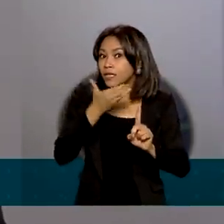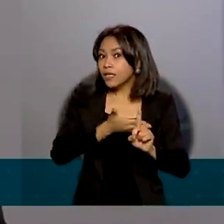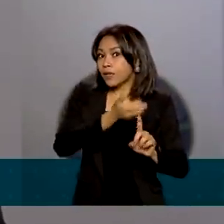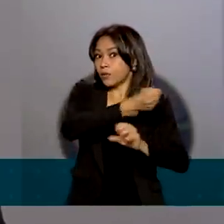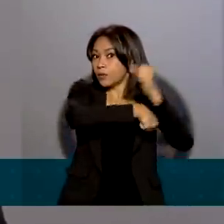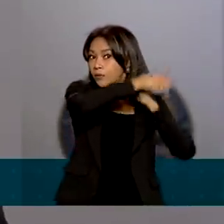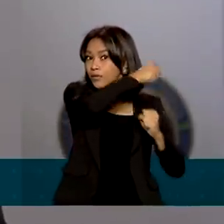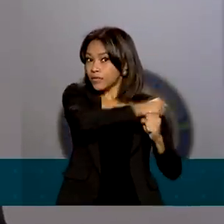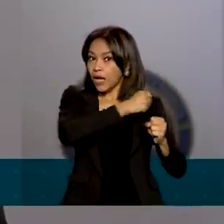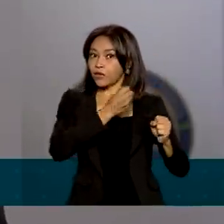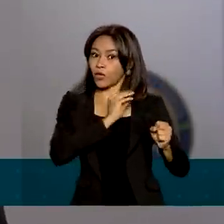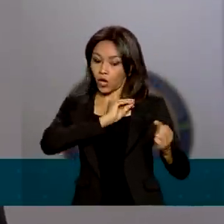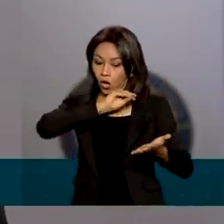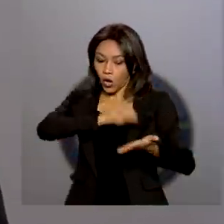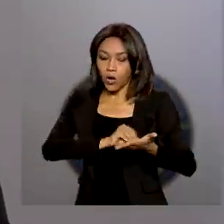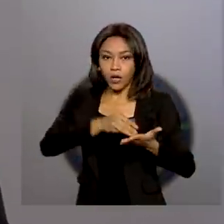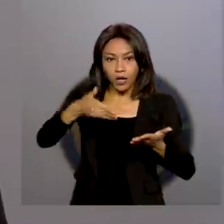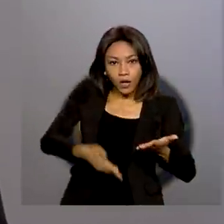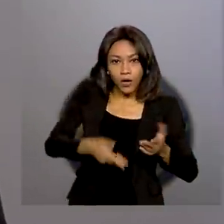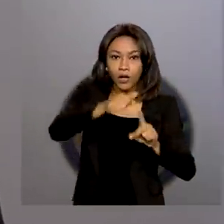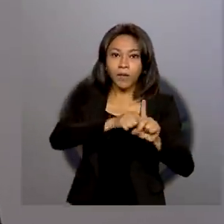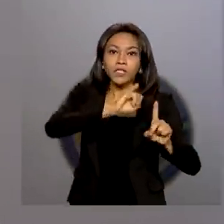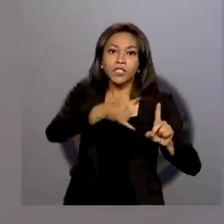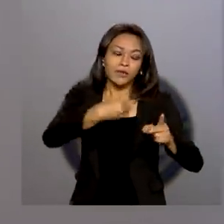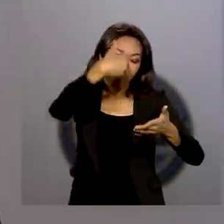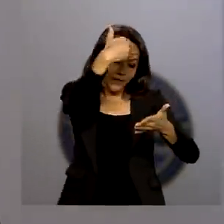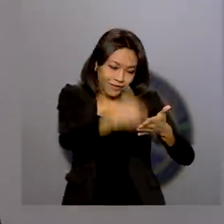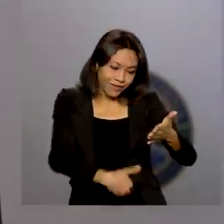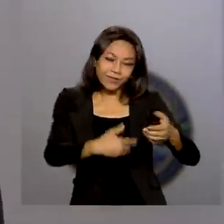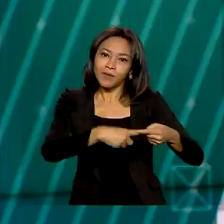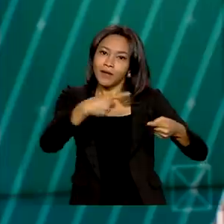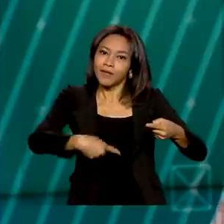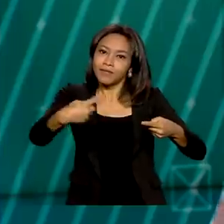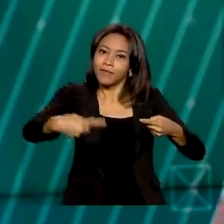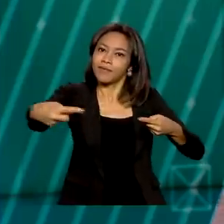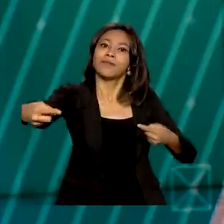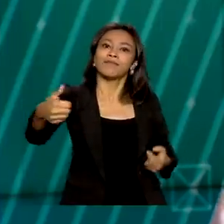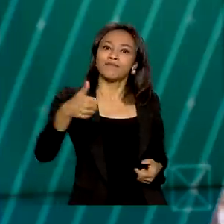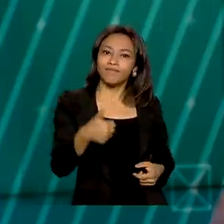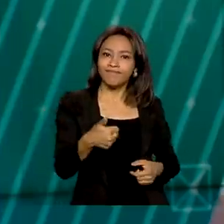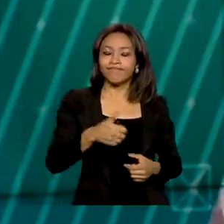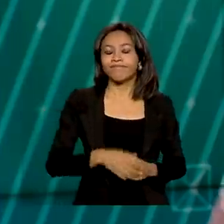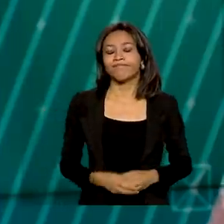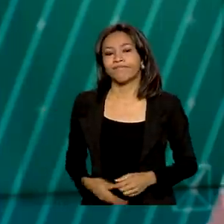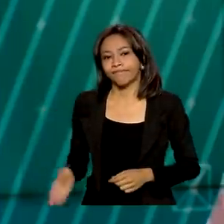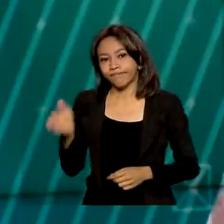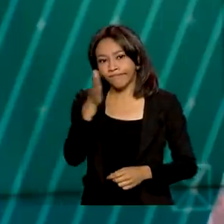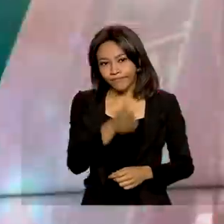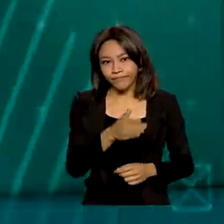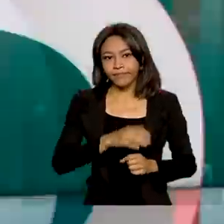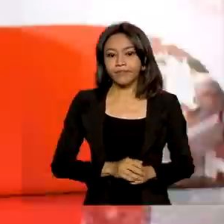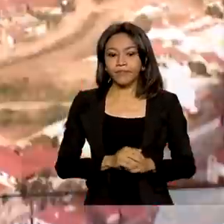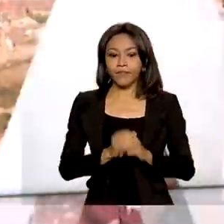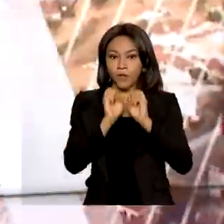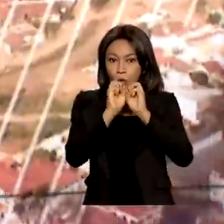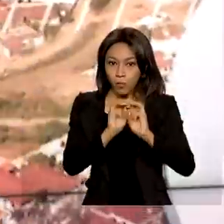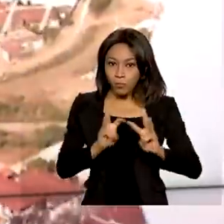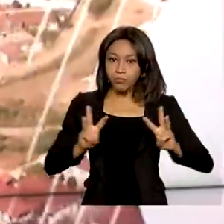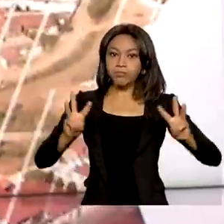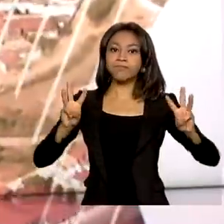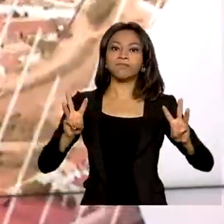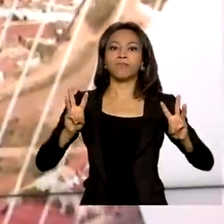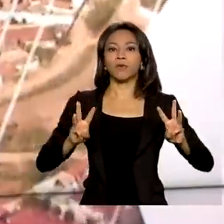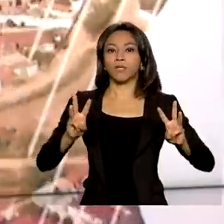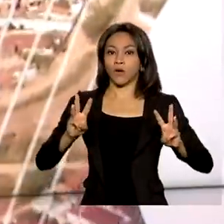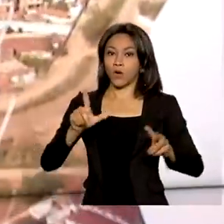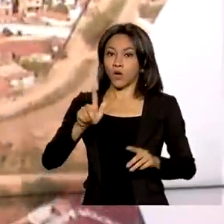creditado como abatimento no valor a pagar a conta de luz subsequente o portal são gov.br